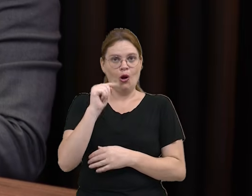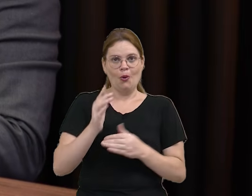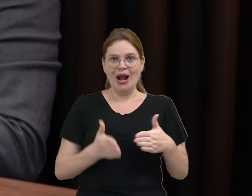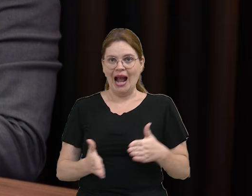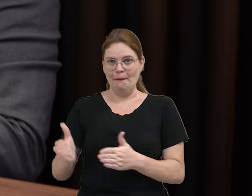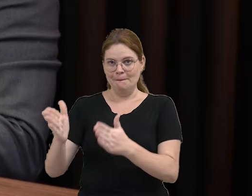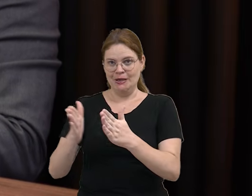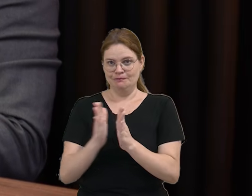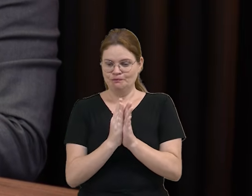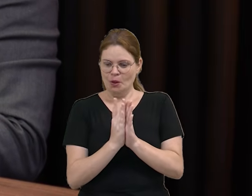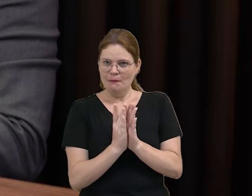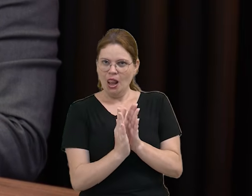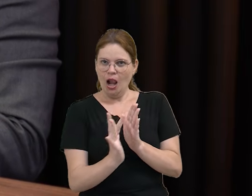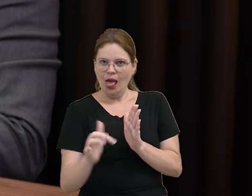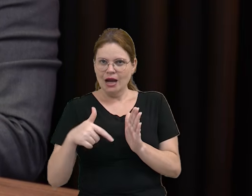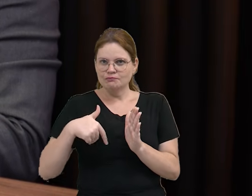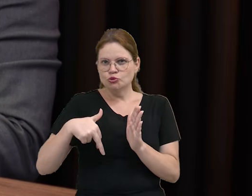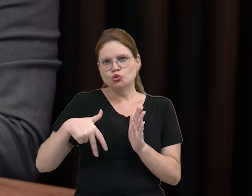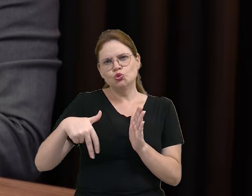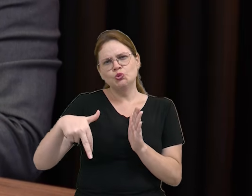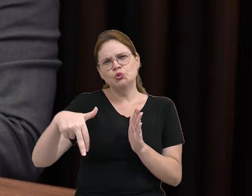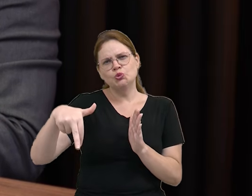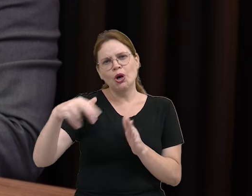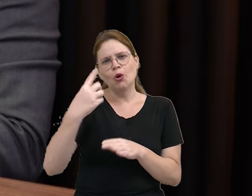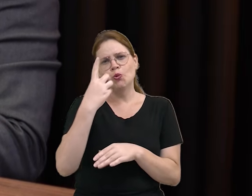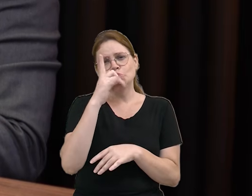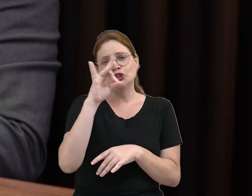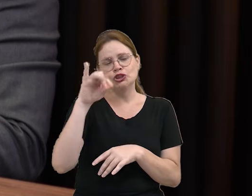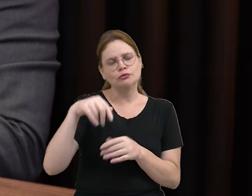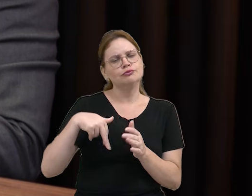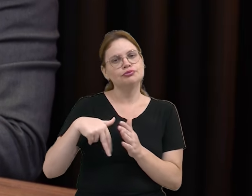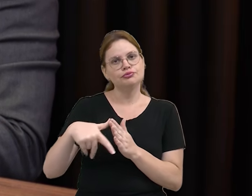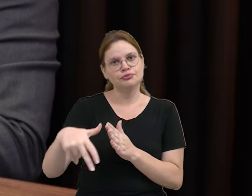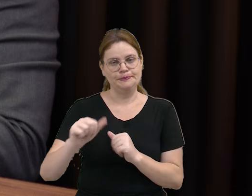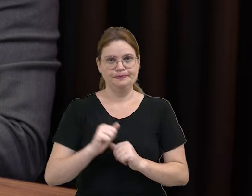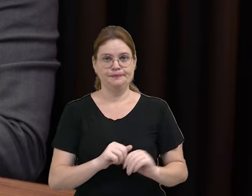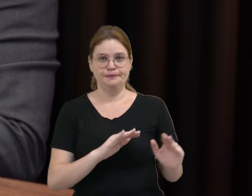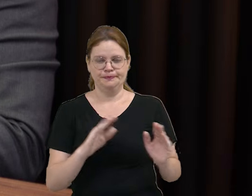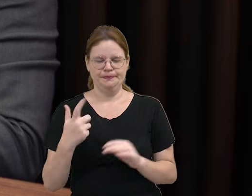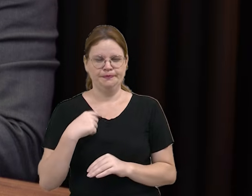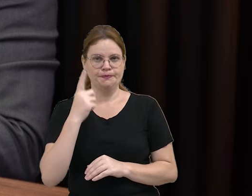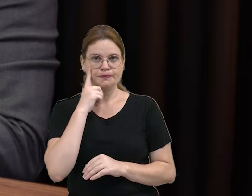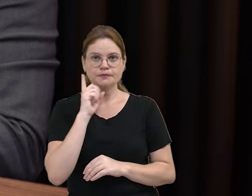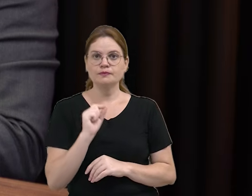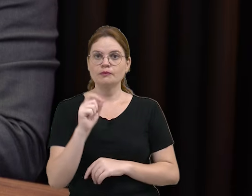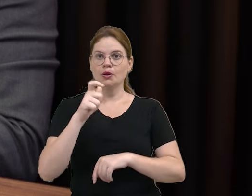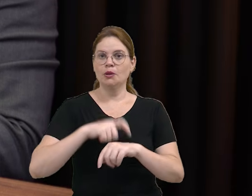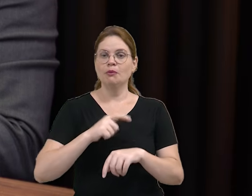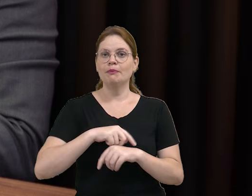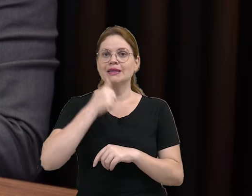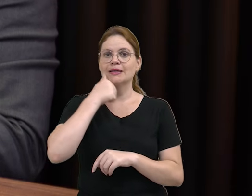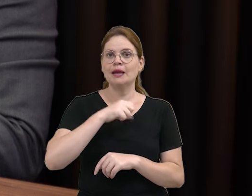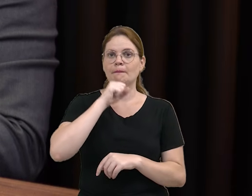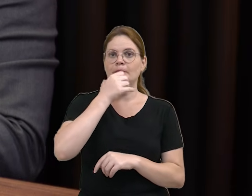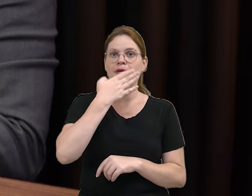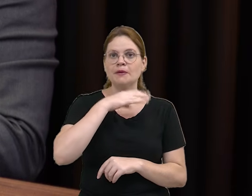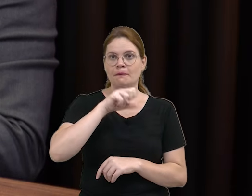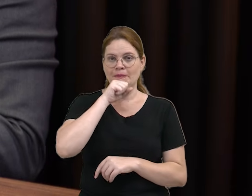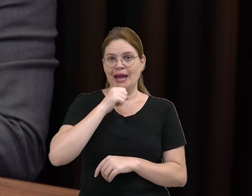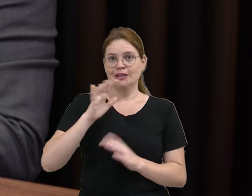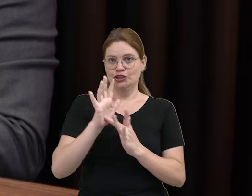dia, o interessante, a palavra registra que quando os pais de Jesus foram com ele, quando ele tinha 12